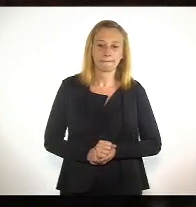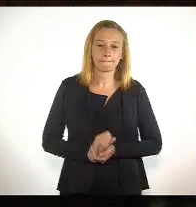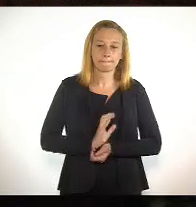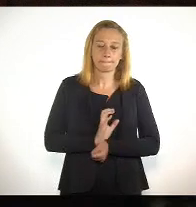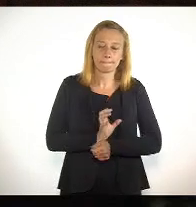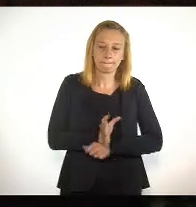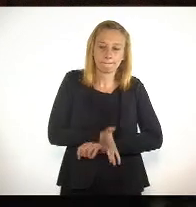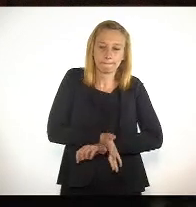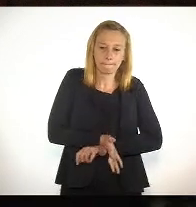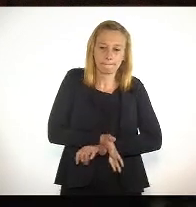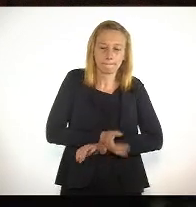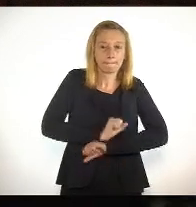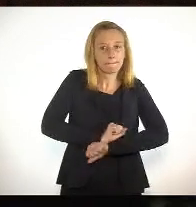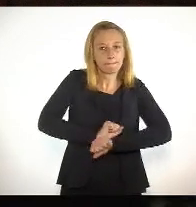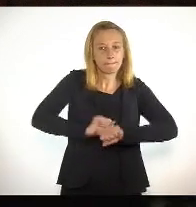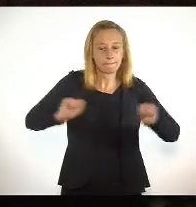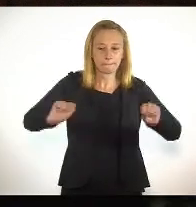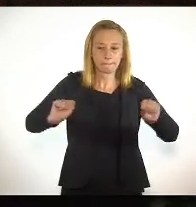escravo liberto